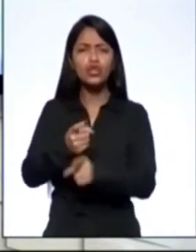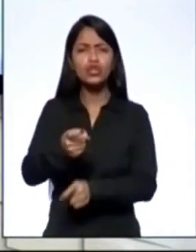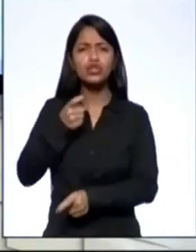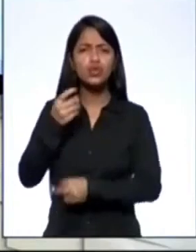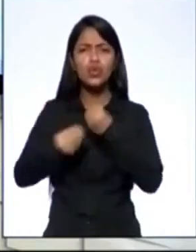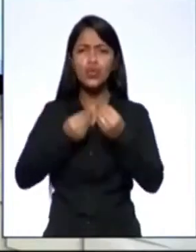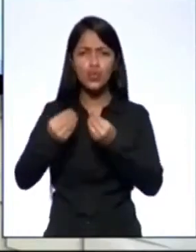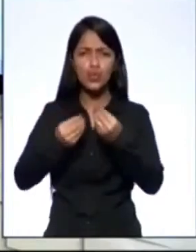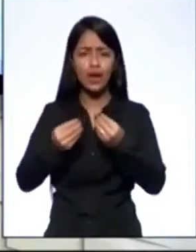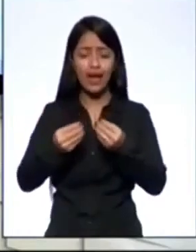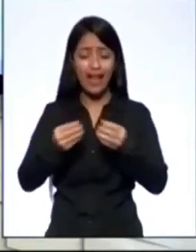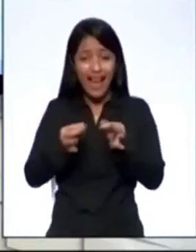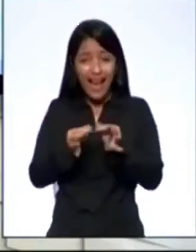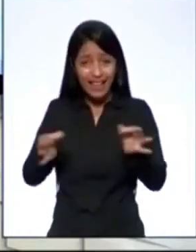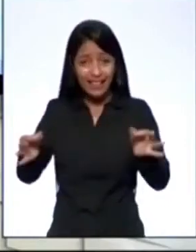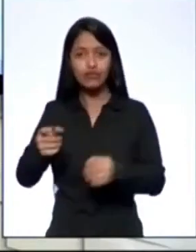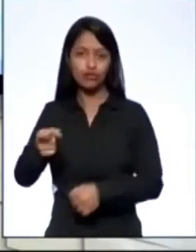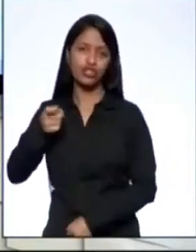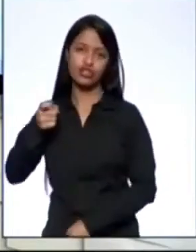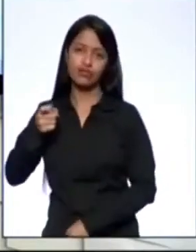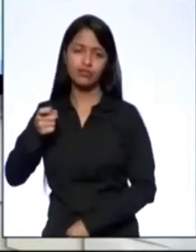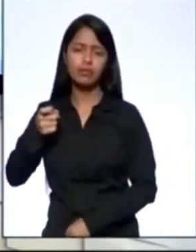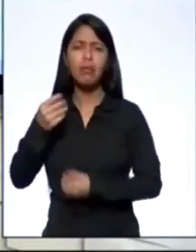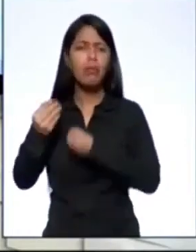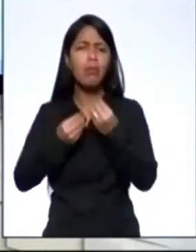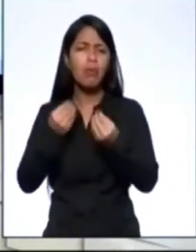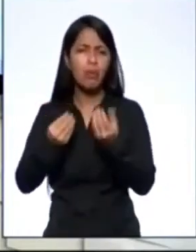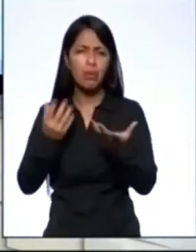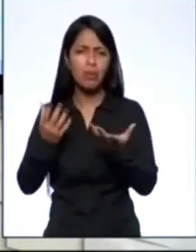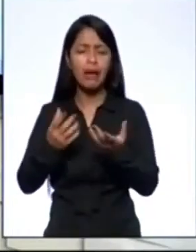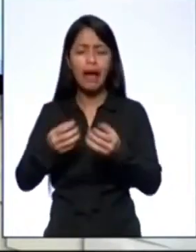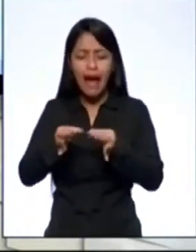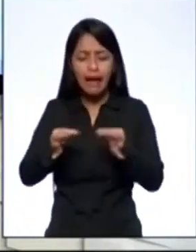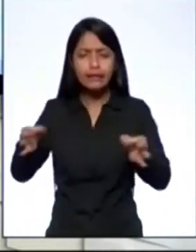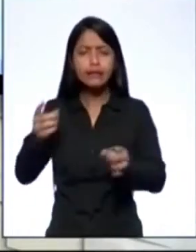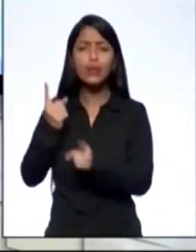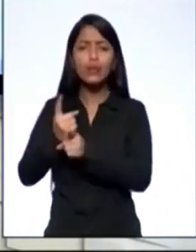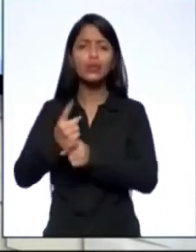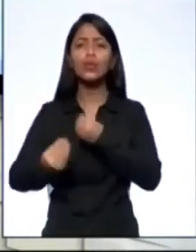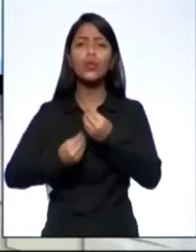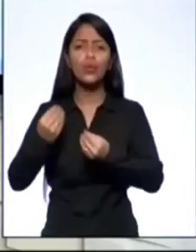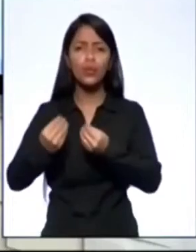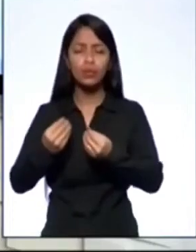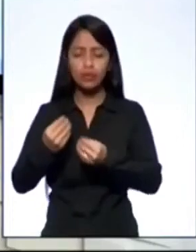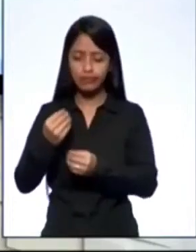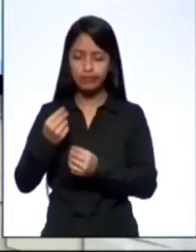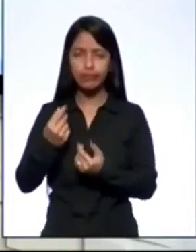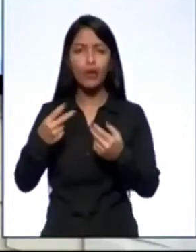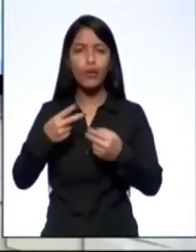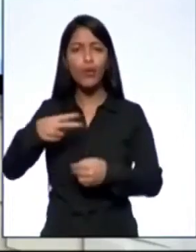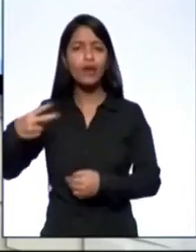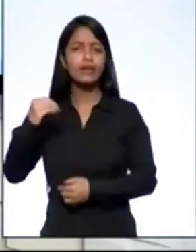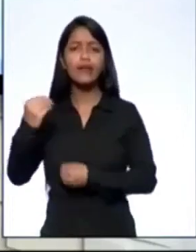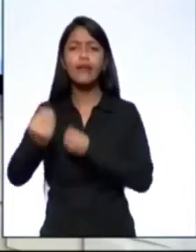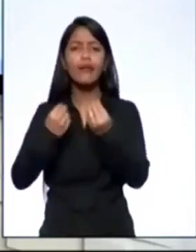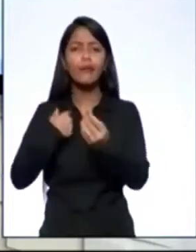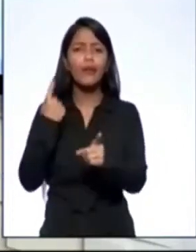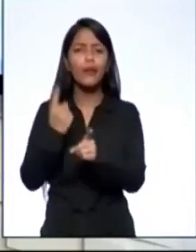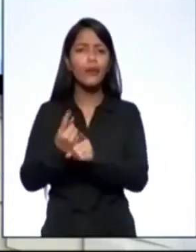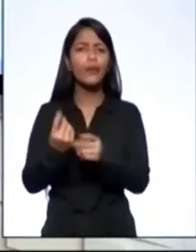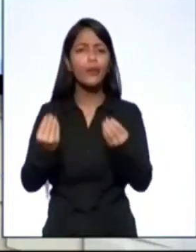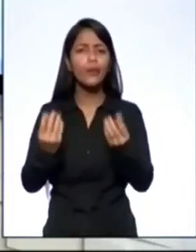zero Raíssa de corta no x e como é que faz para achar a raiz igual a zero Beleza